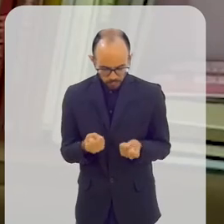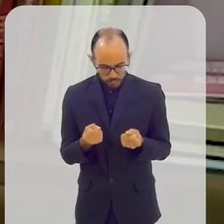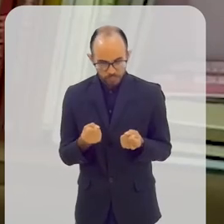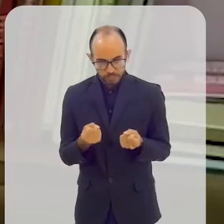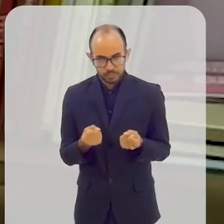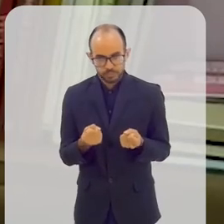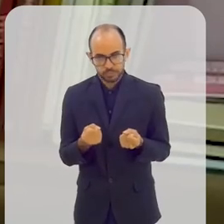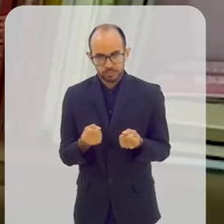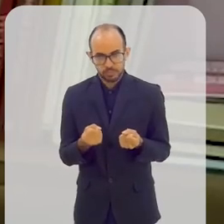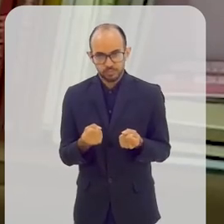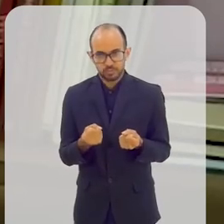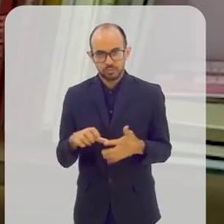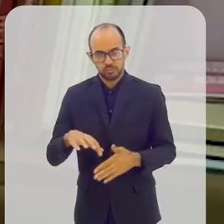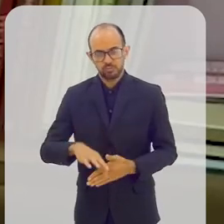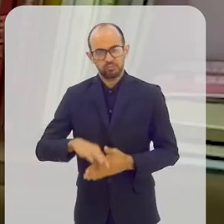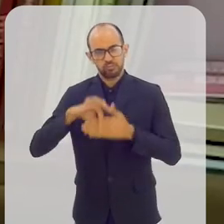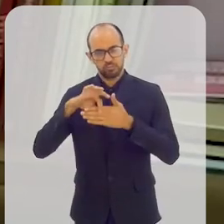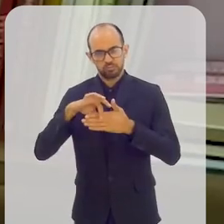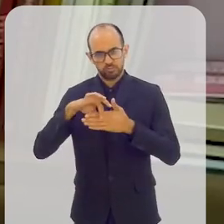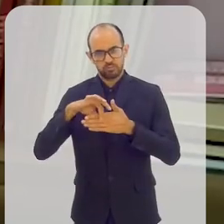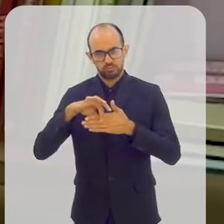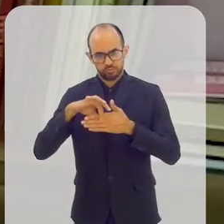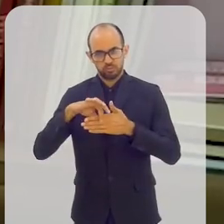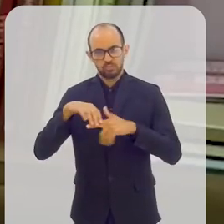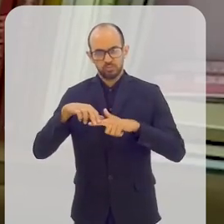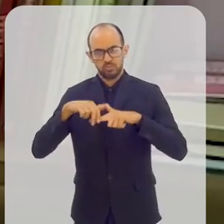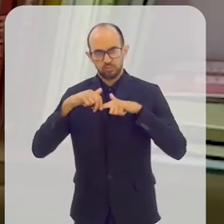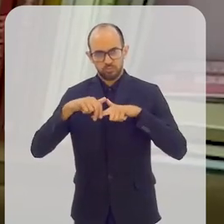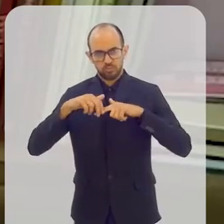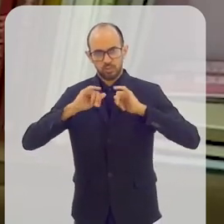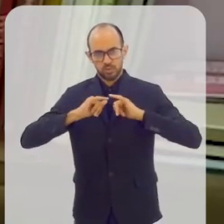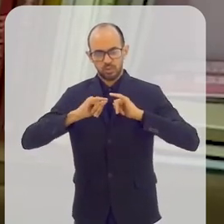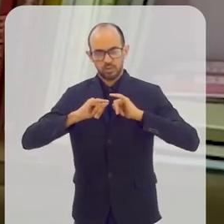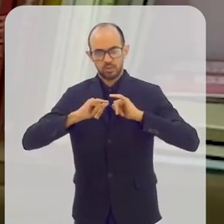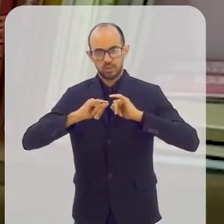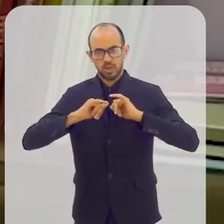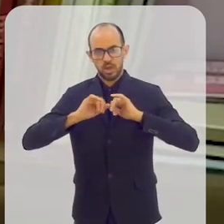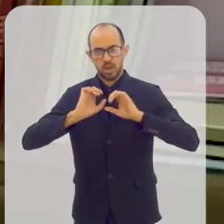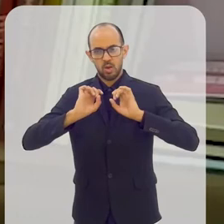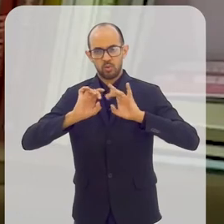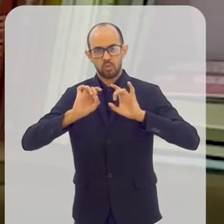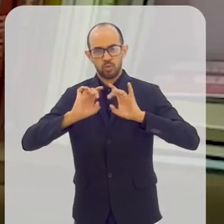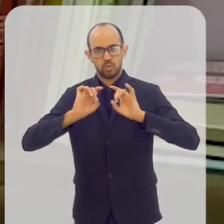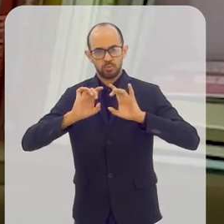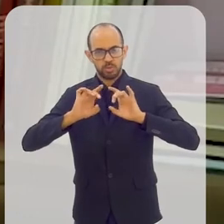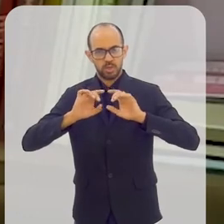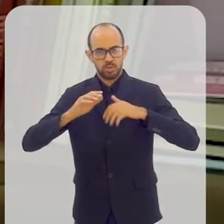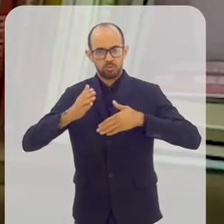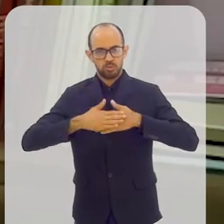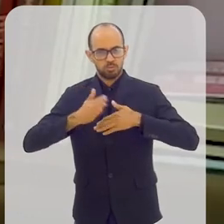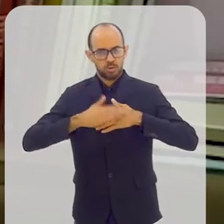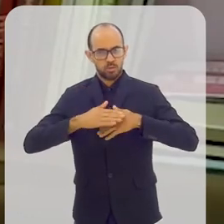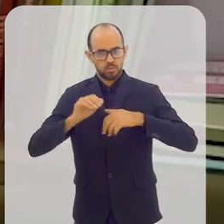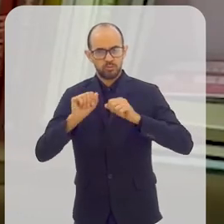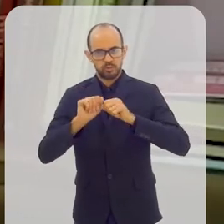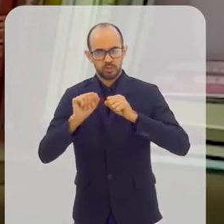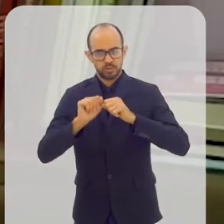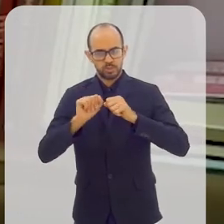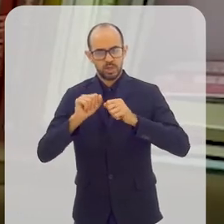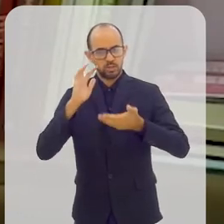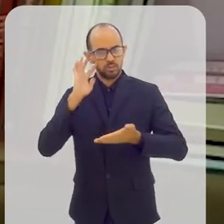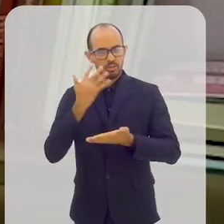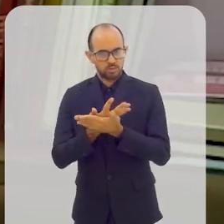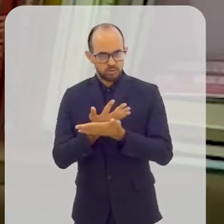assumir a autonomia, o protagonismo do processo através da autonomia do seu fazer e do